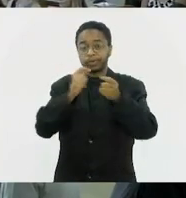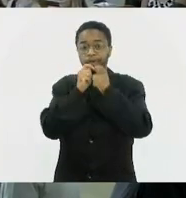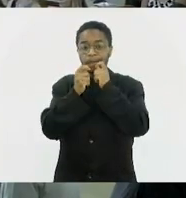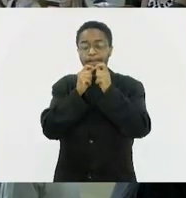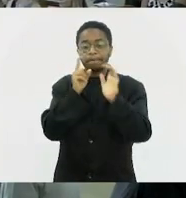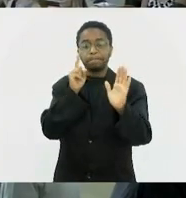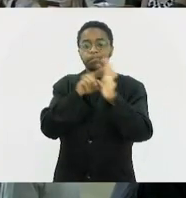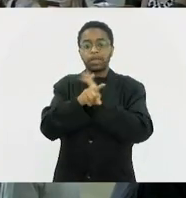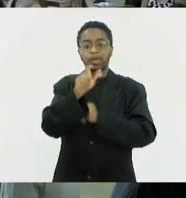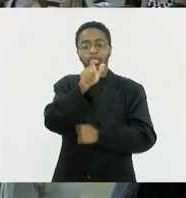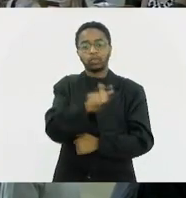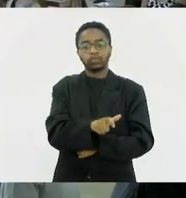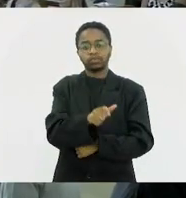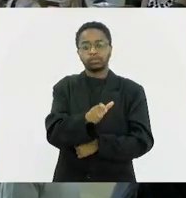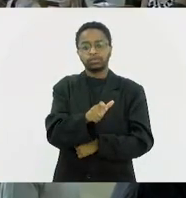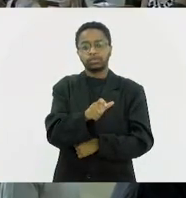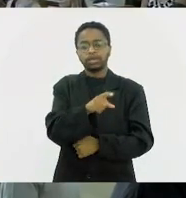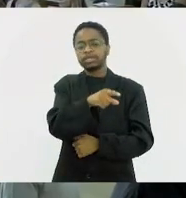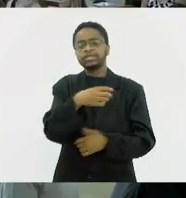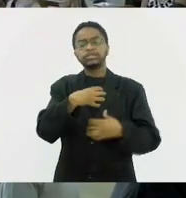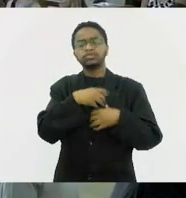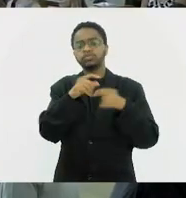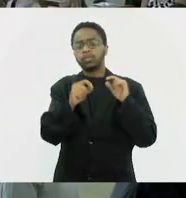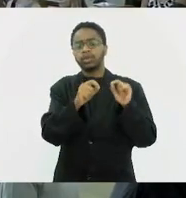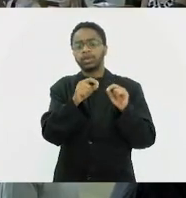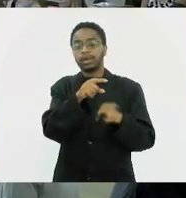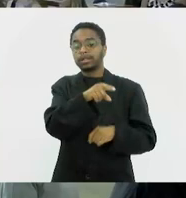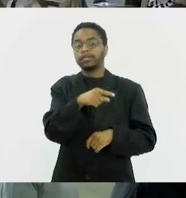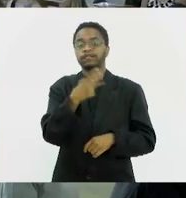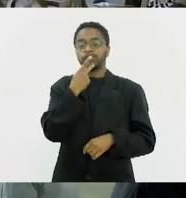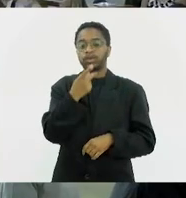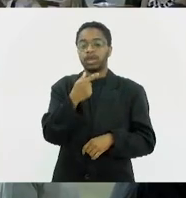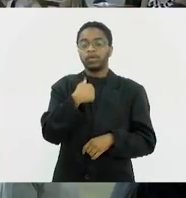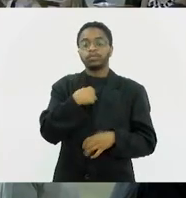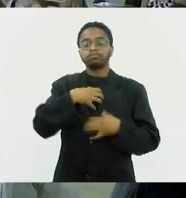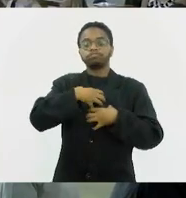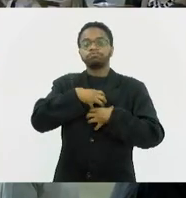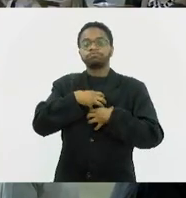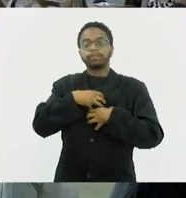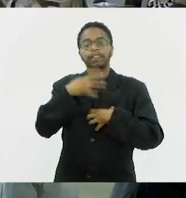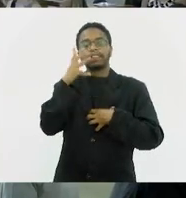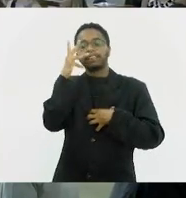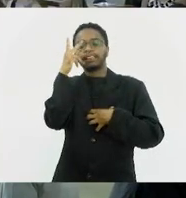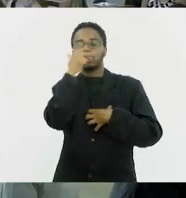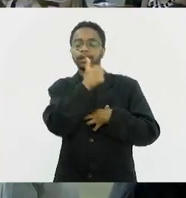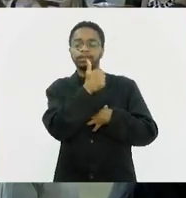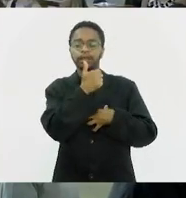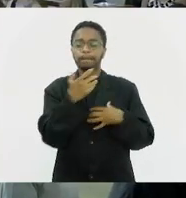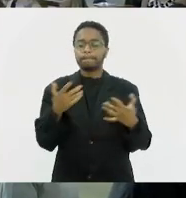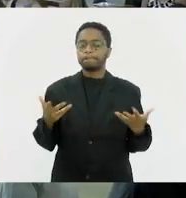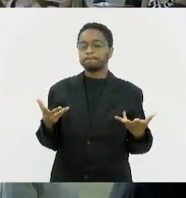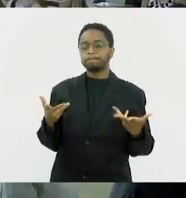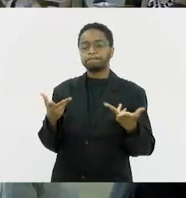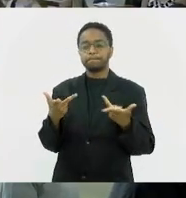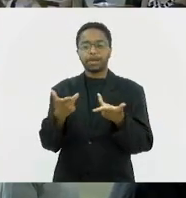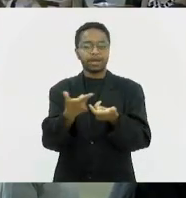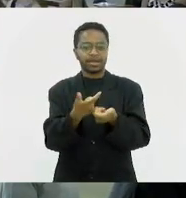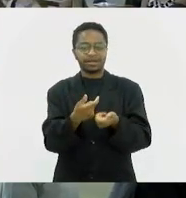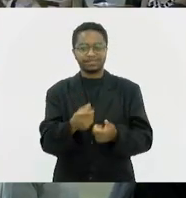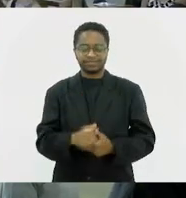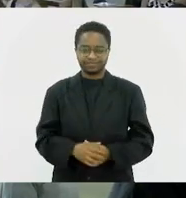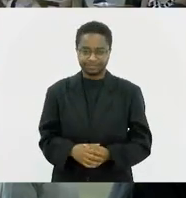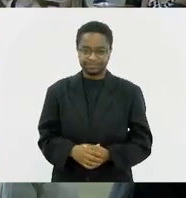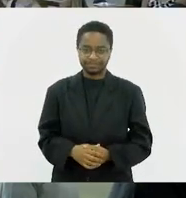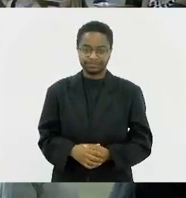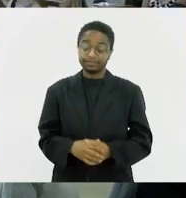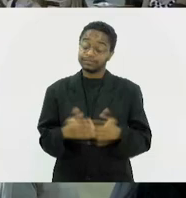para ela, o que a senhora está sentindo? Eu estou me sentindo linda e maravilhosa.